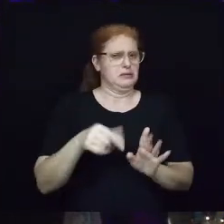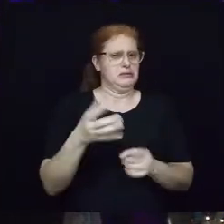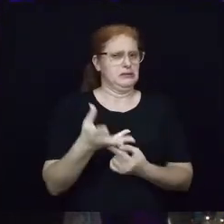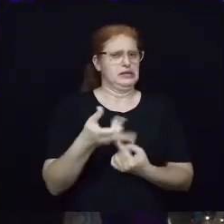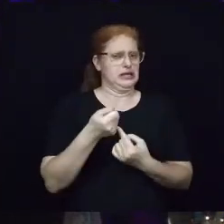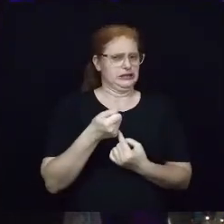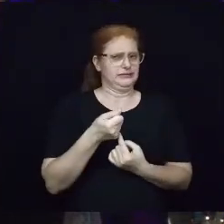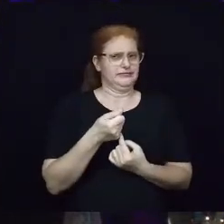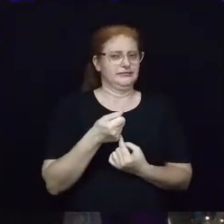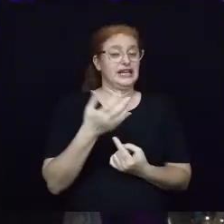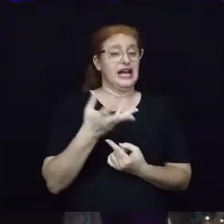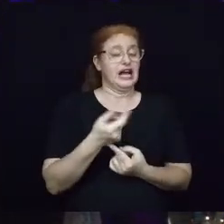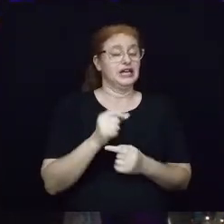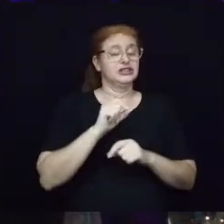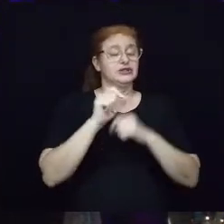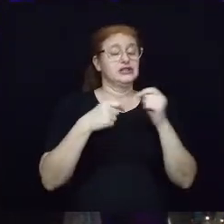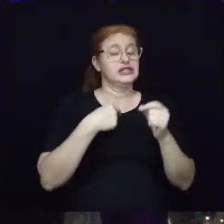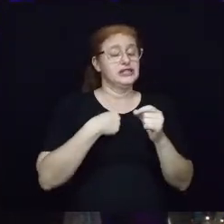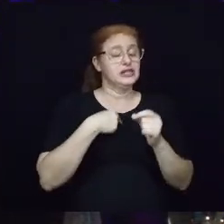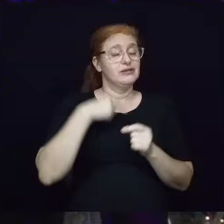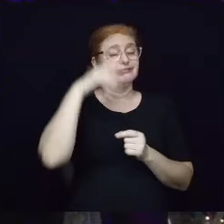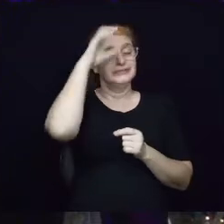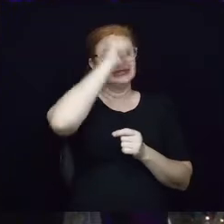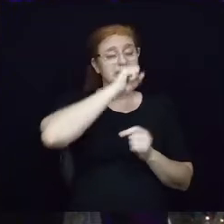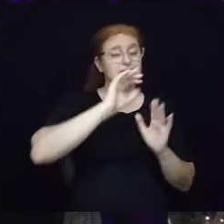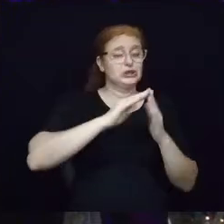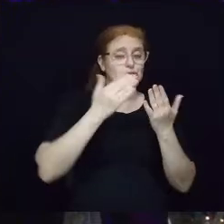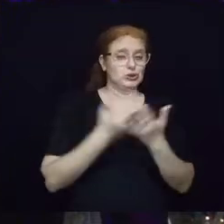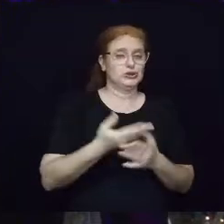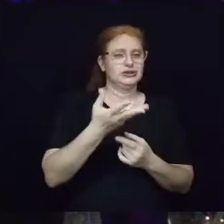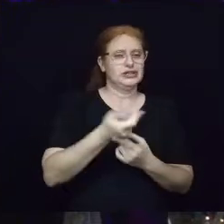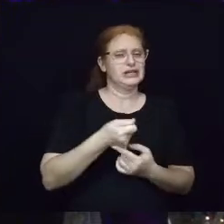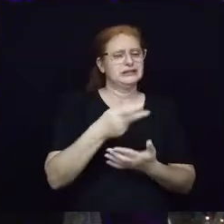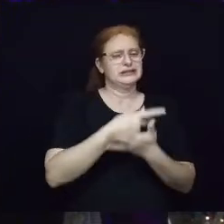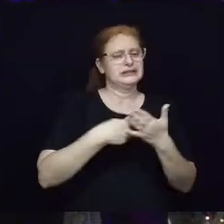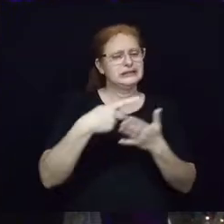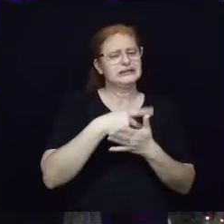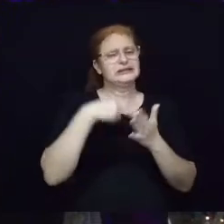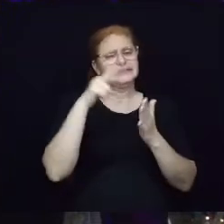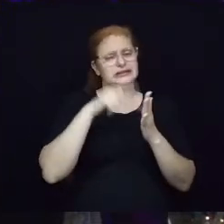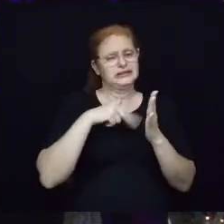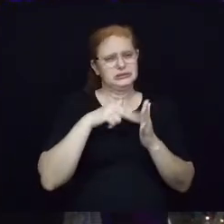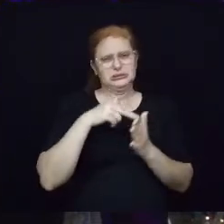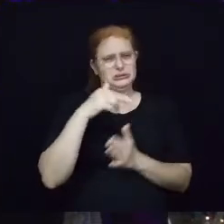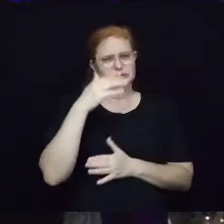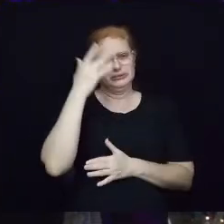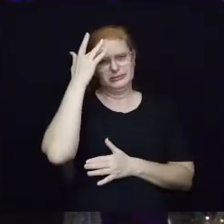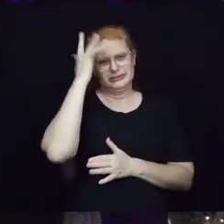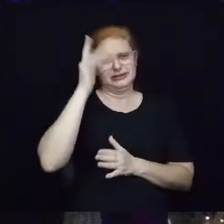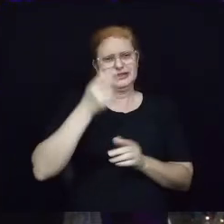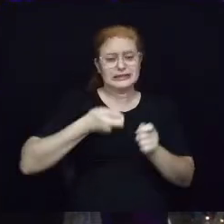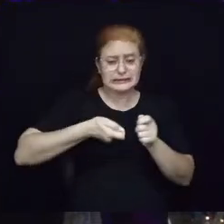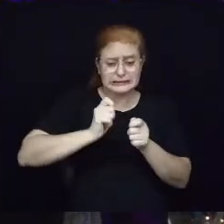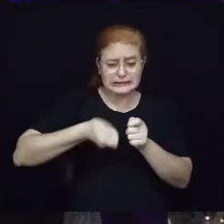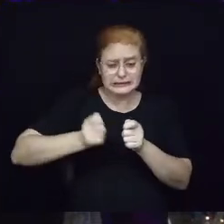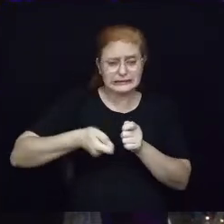arte era o que eu iria aprender na escola de artes, que seria desenho, pintura. Nem pensava em escultura na